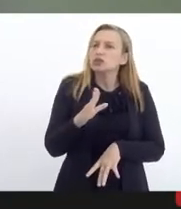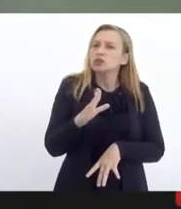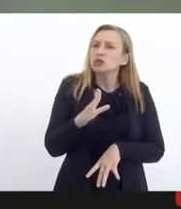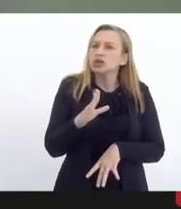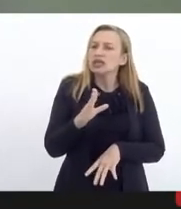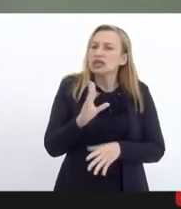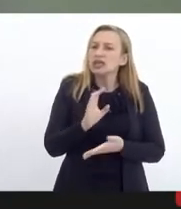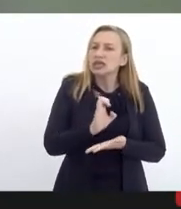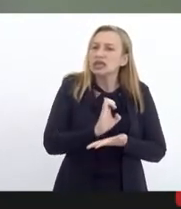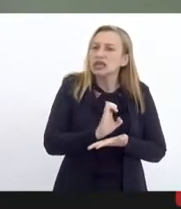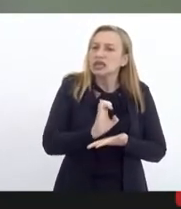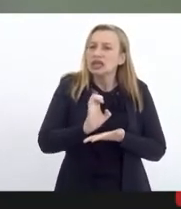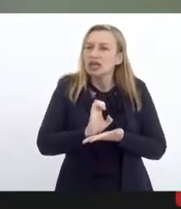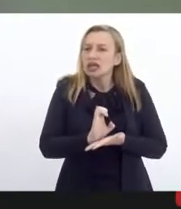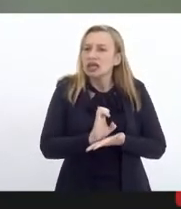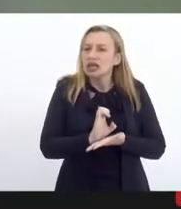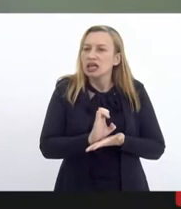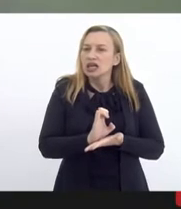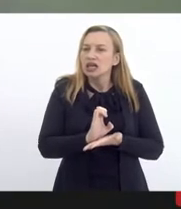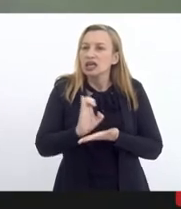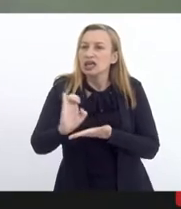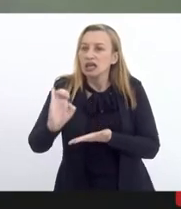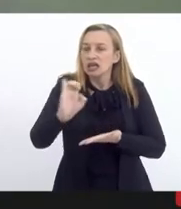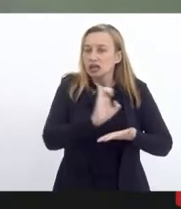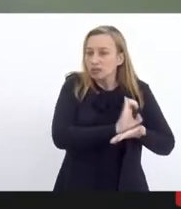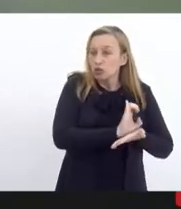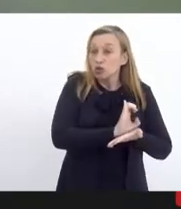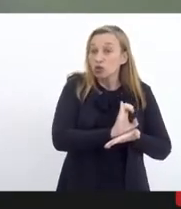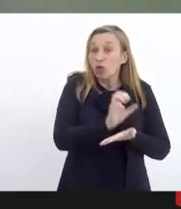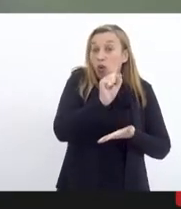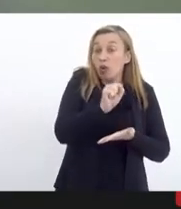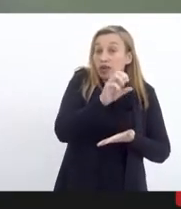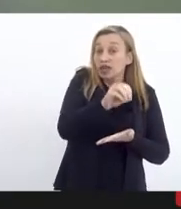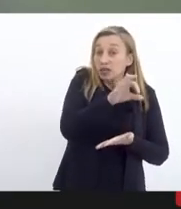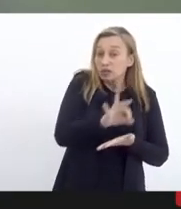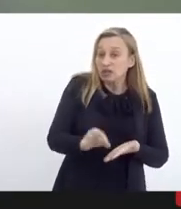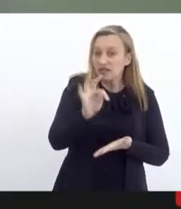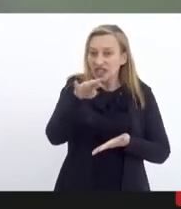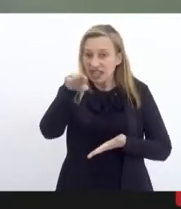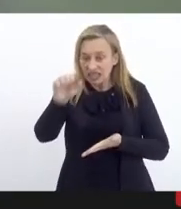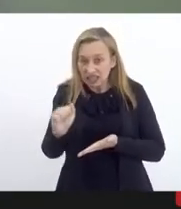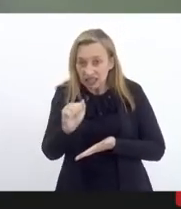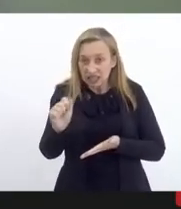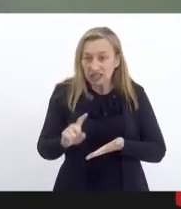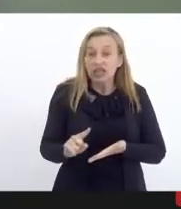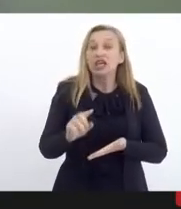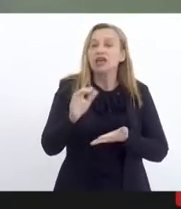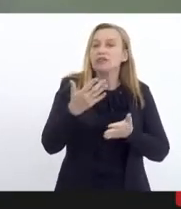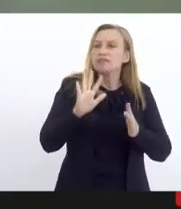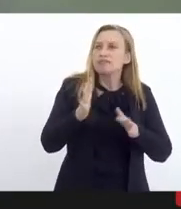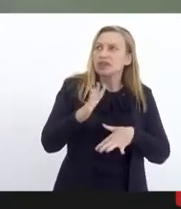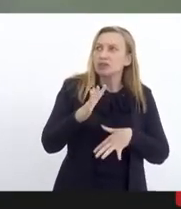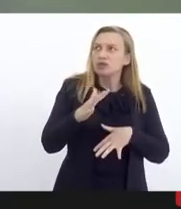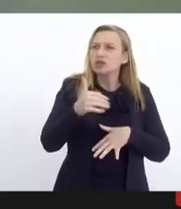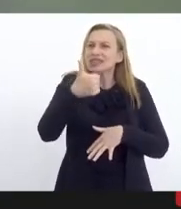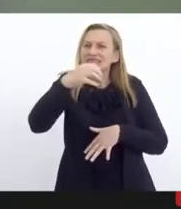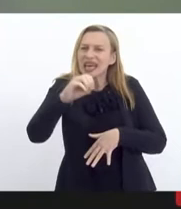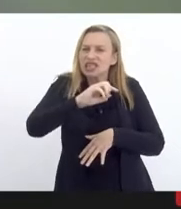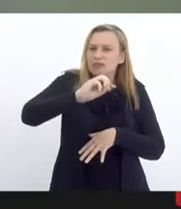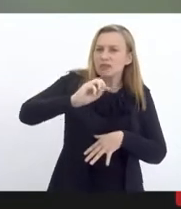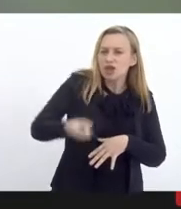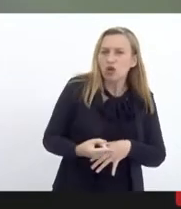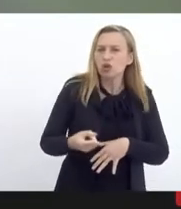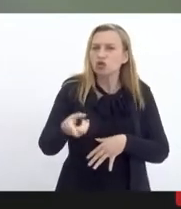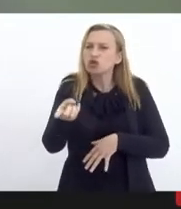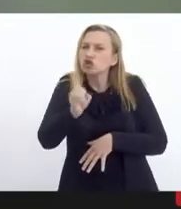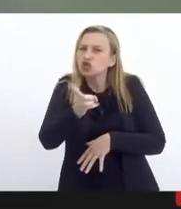importou 80% dos fertilizantes que ele consome. Isso significa aproximadamente 10 bilhões de